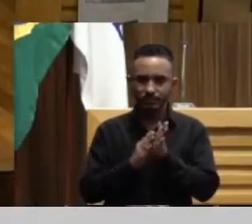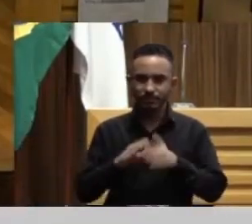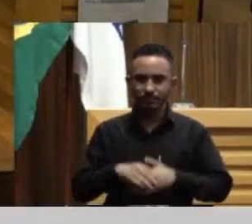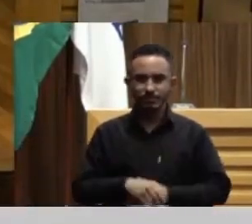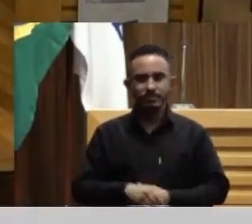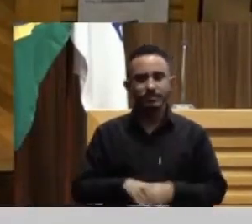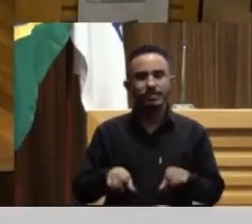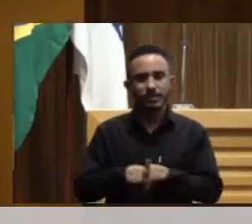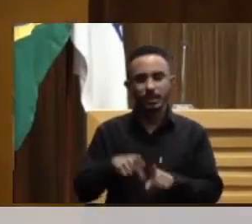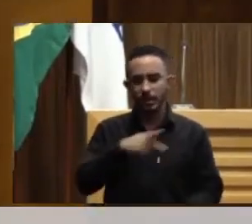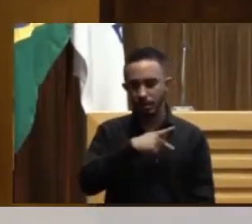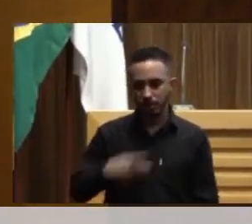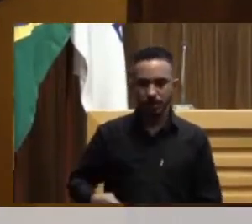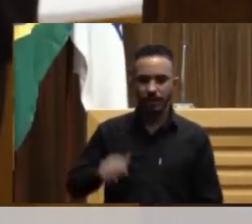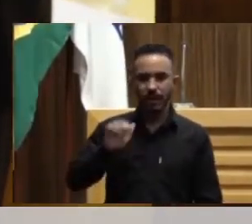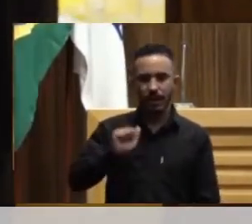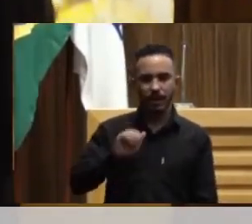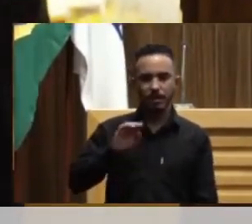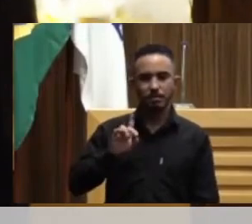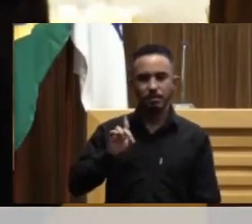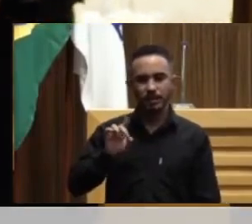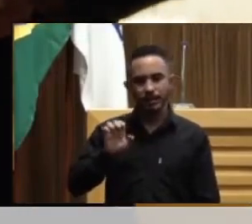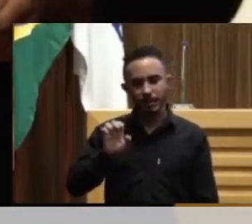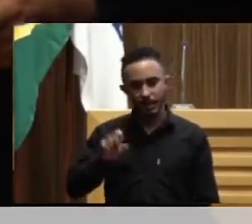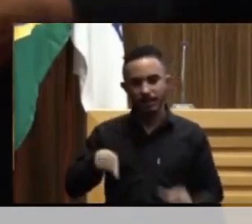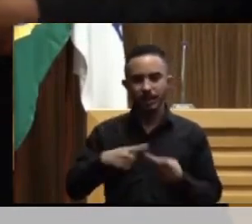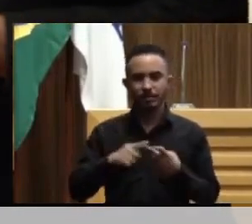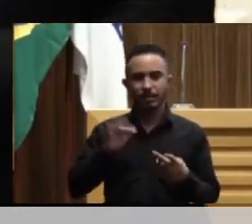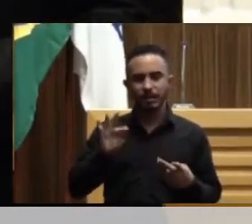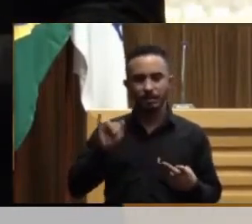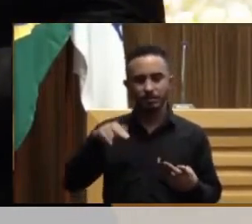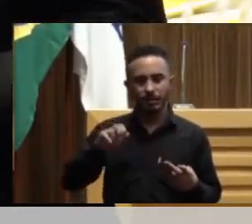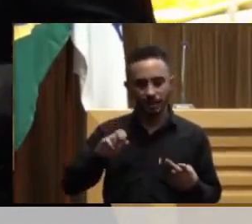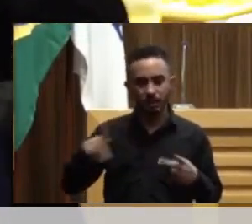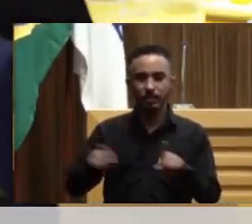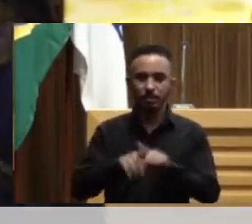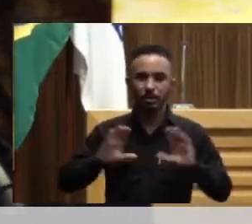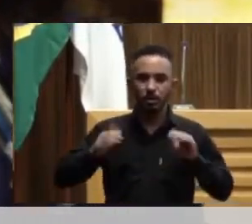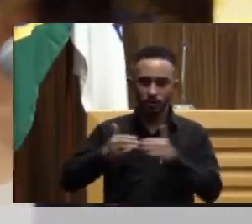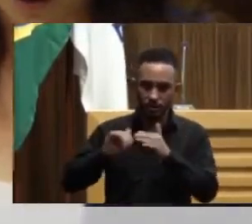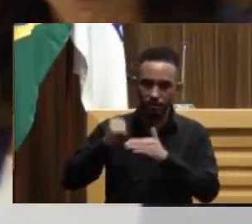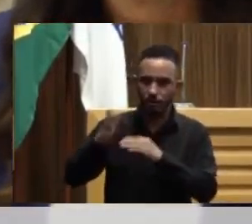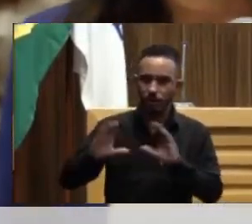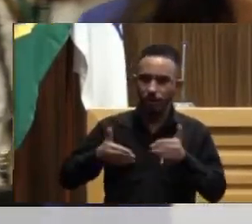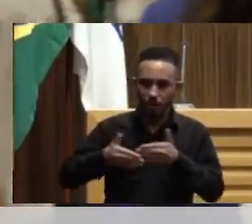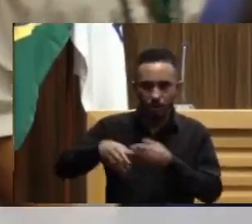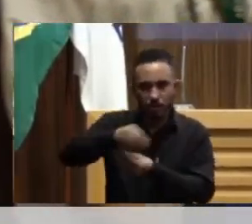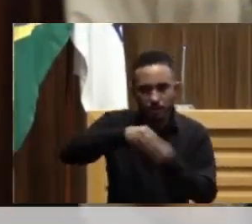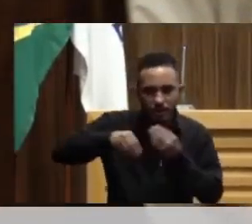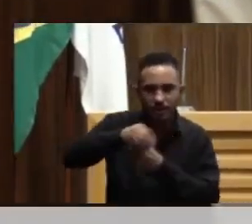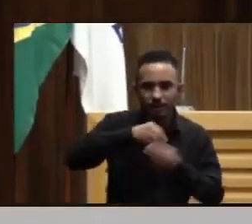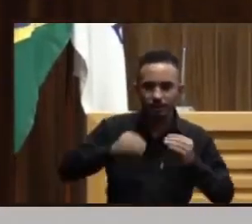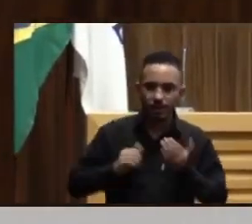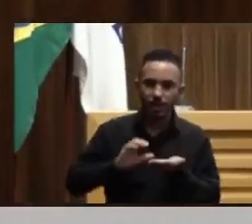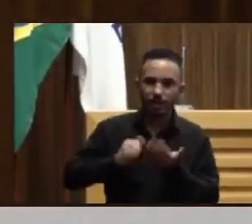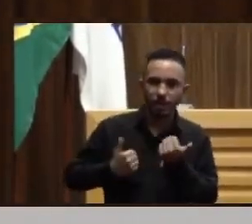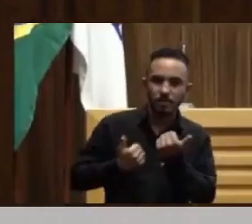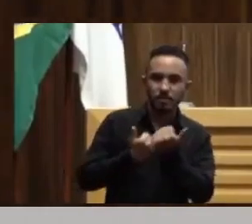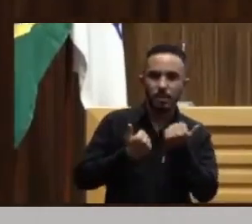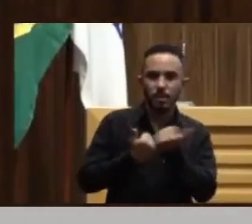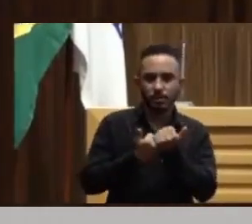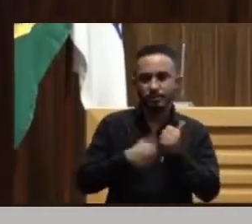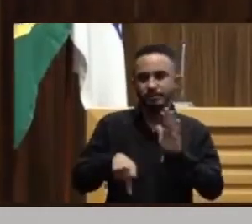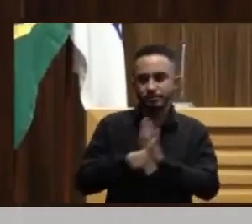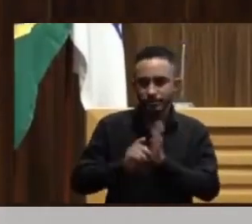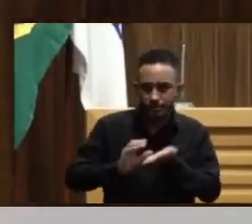E o presidente da ABDE e da FINEP e coordenador externo da Frente Parlamentar Mista de Apoio ao Sistema Nacional de Fomento para o